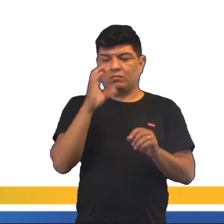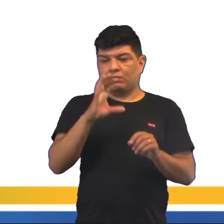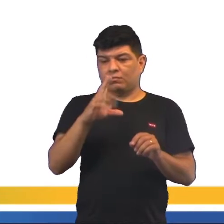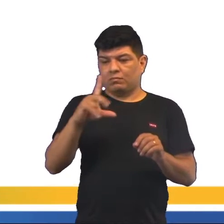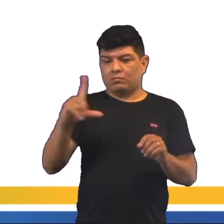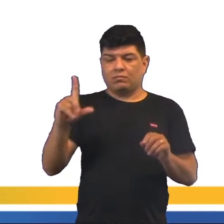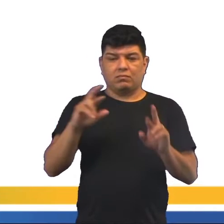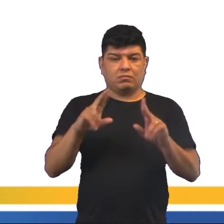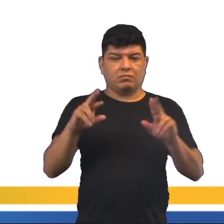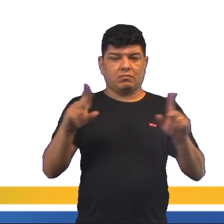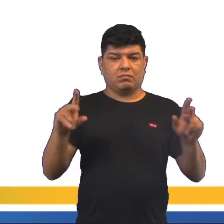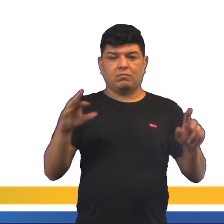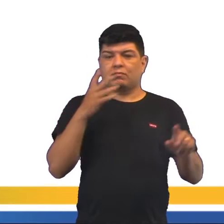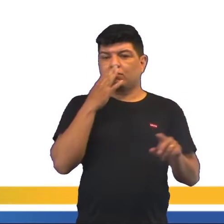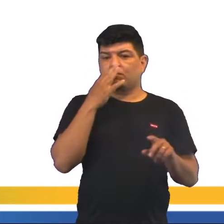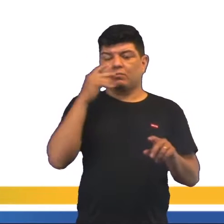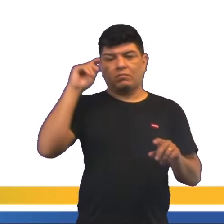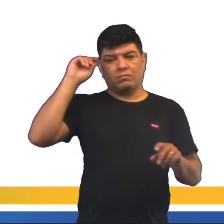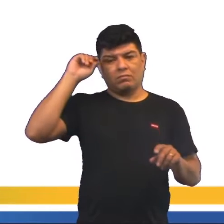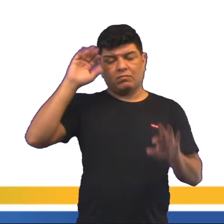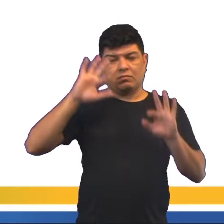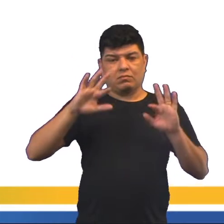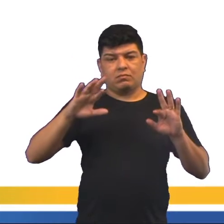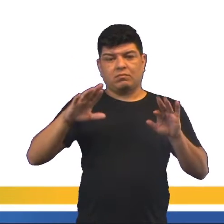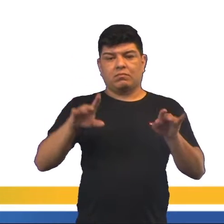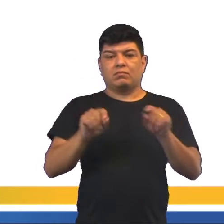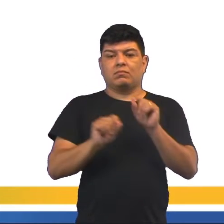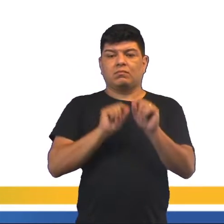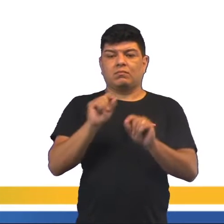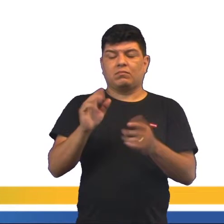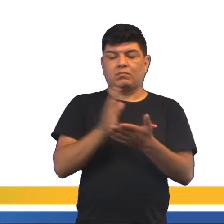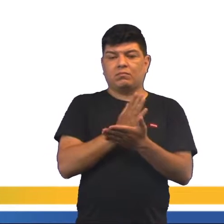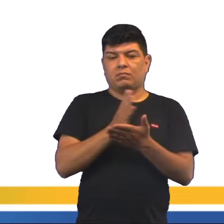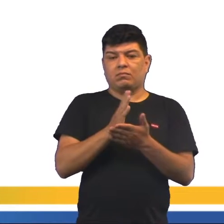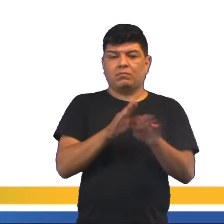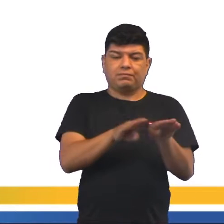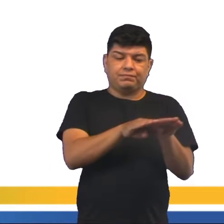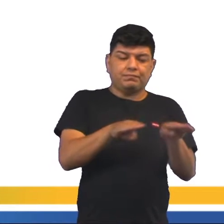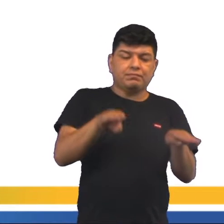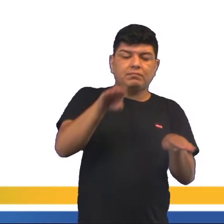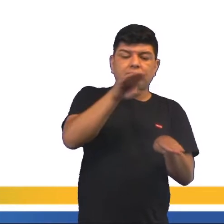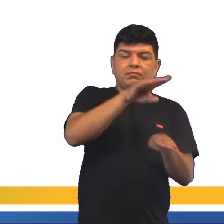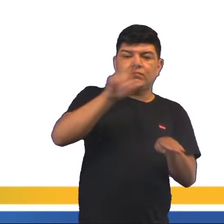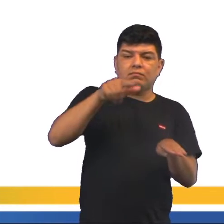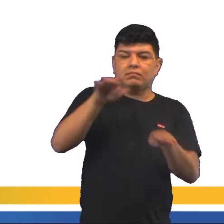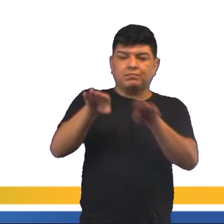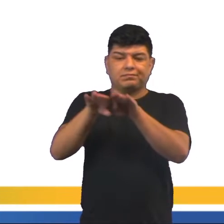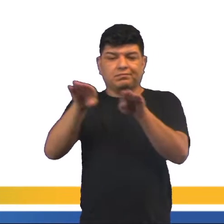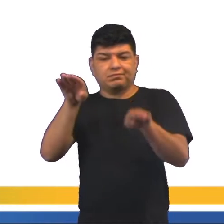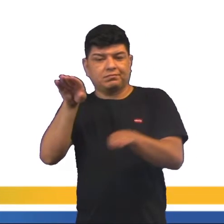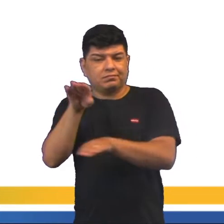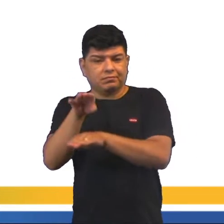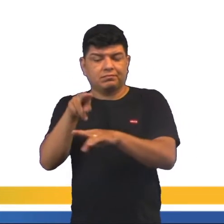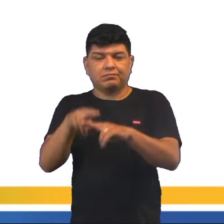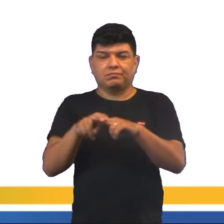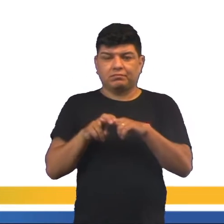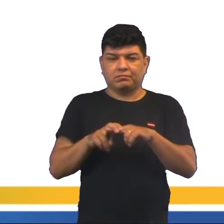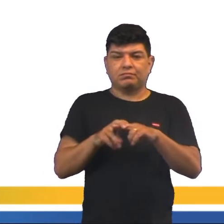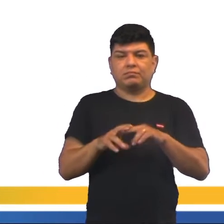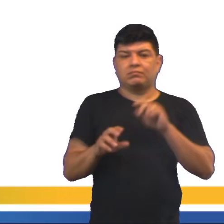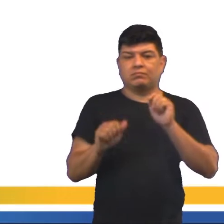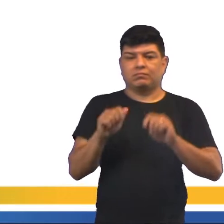classificada por diferentes raças hierarquizadas, de modo que algumas fossem superiores e outras fossem inferiores.